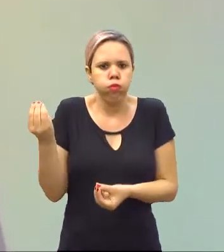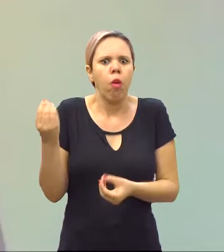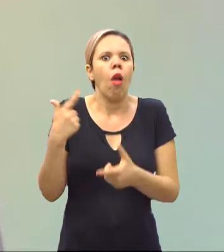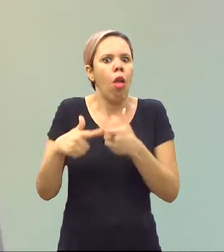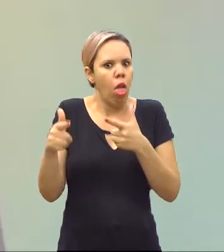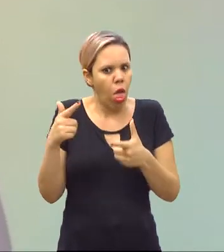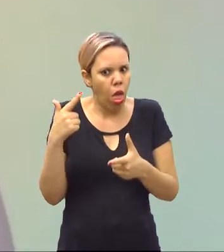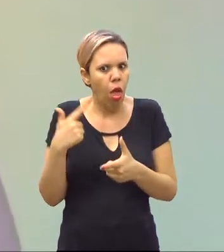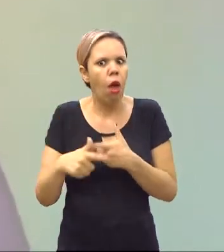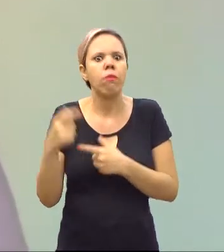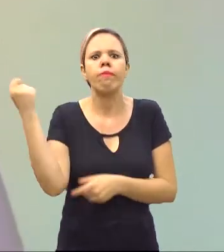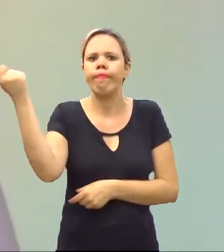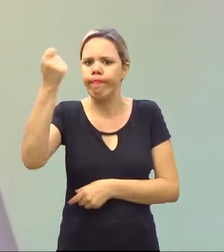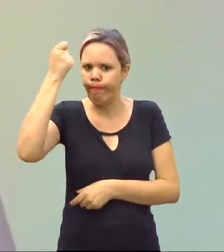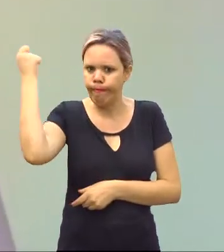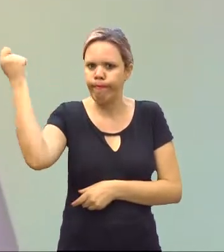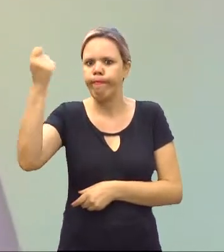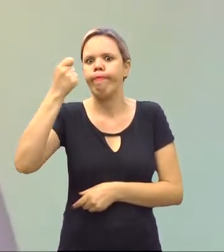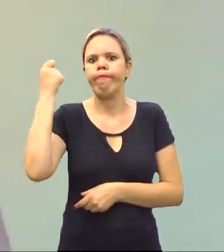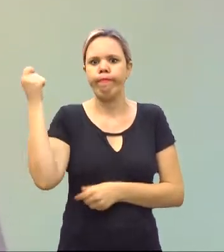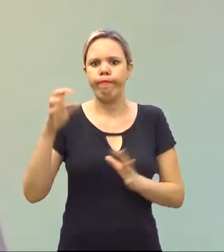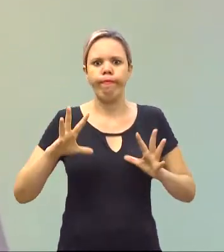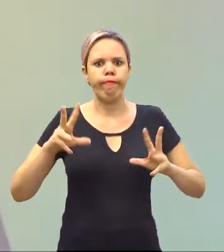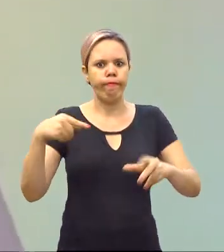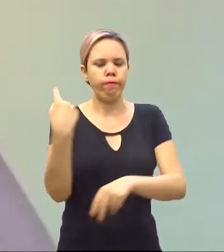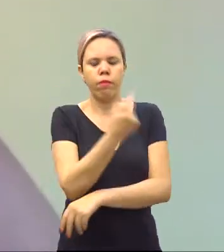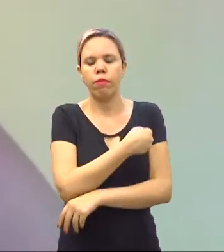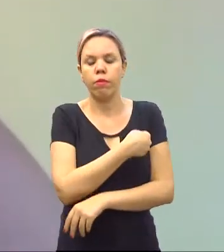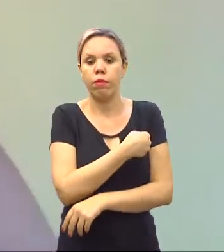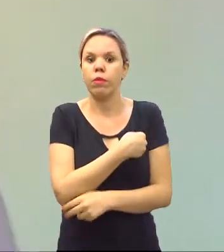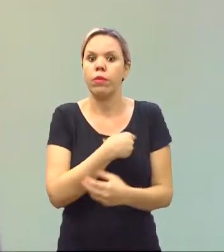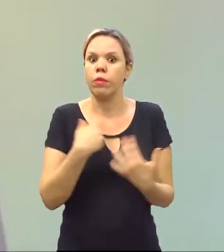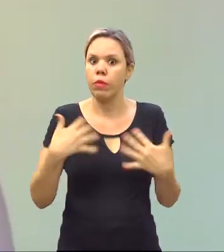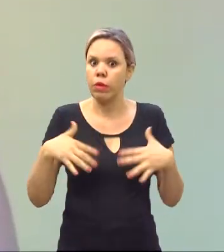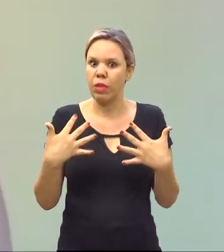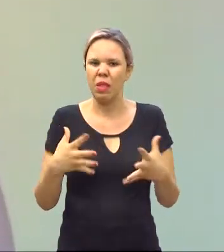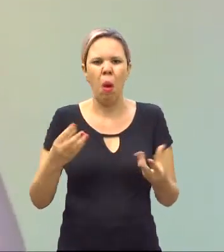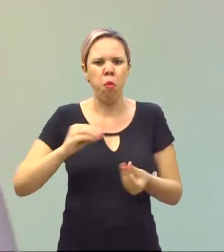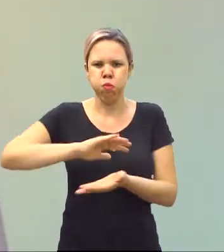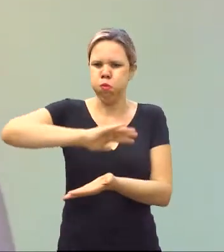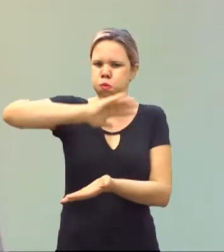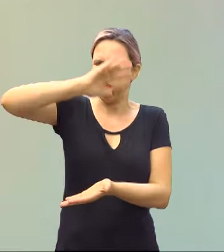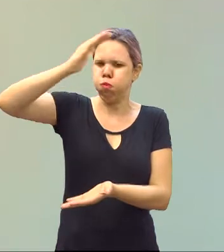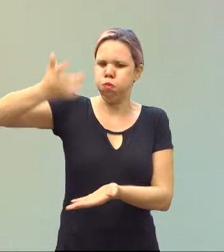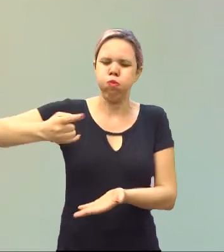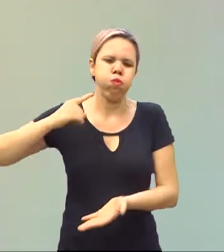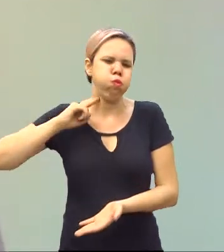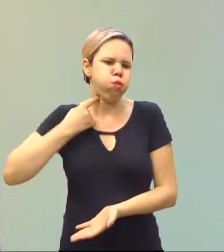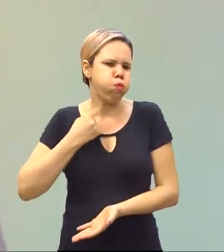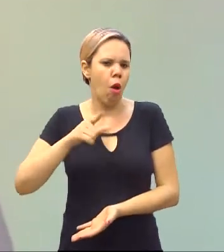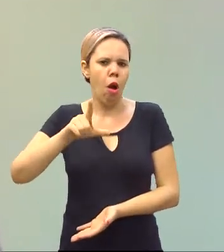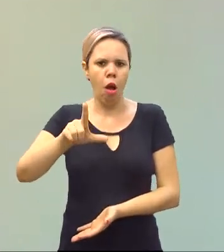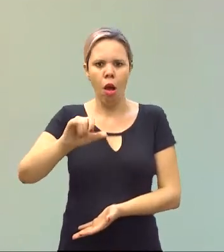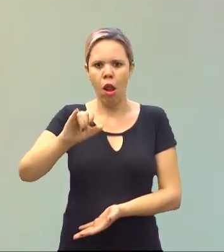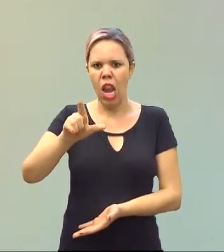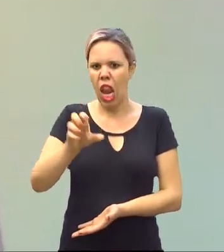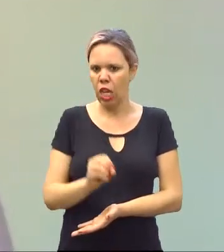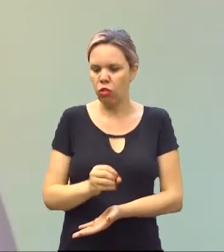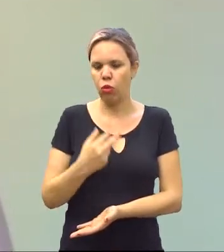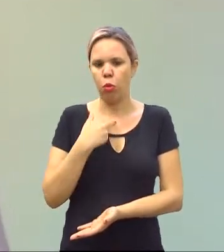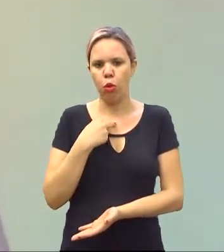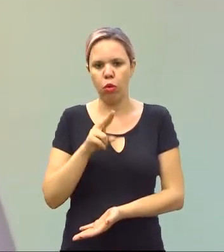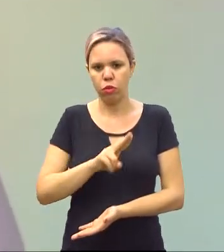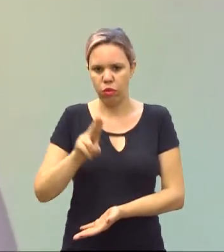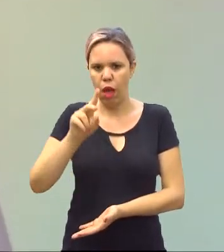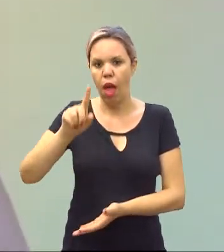um problema grave hoje para todos nós. É muito lixo, eu vou chamar de lixo aqui, né? Uma palavra que a gente não poderia usar